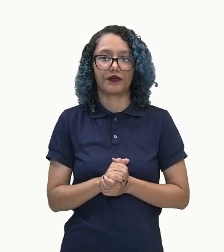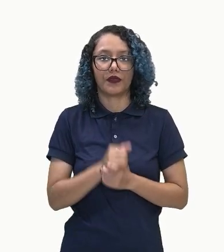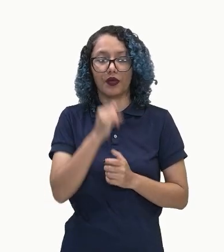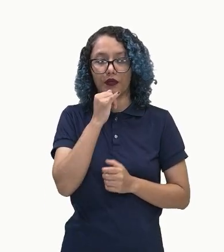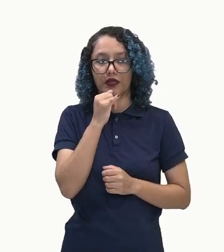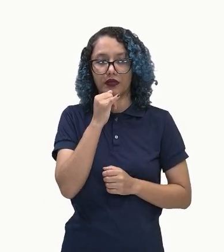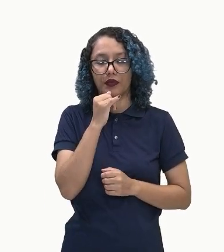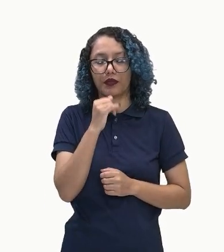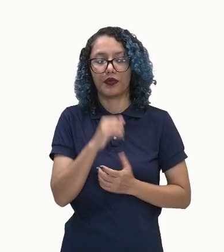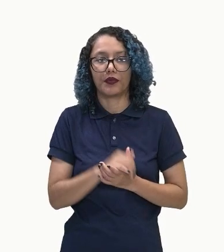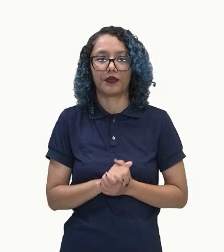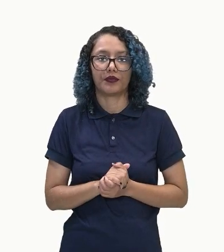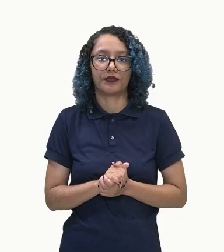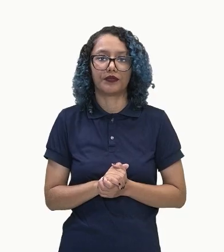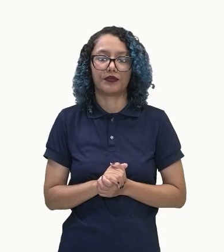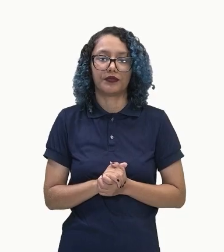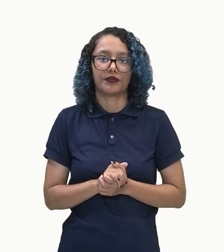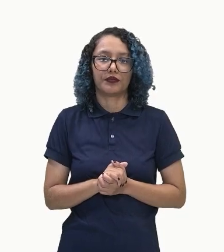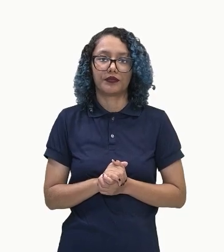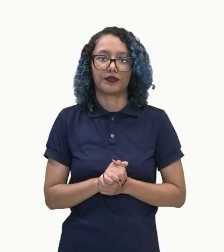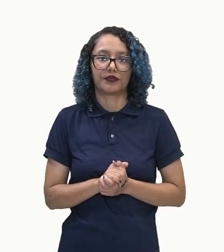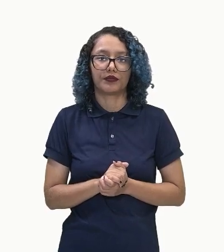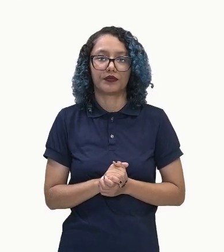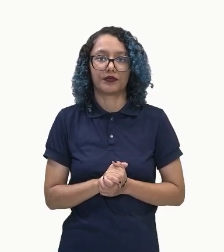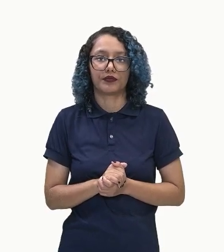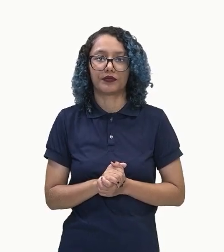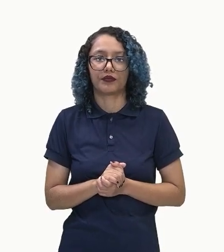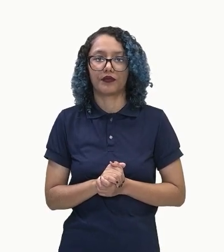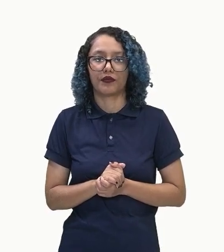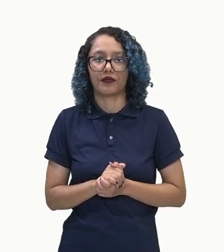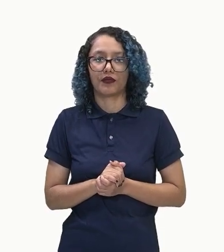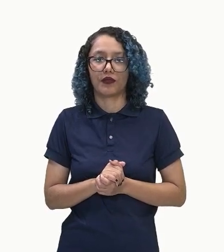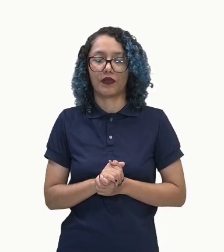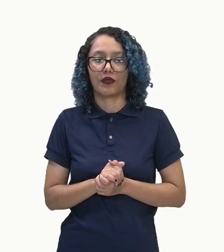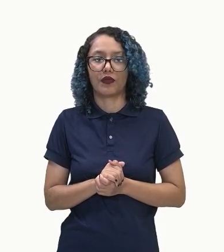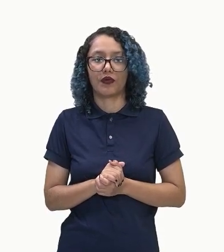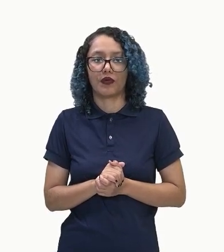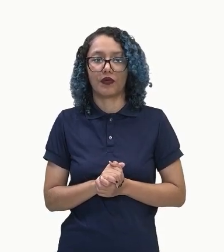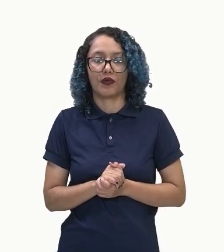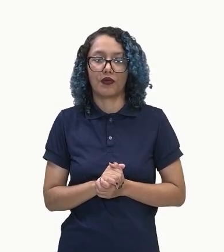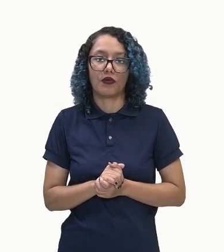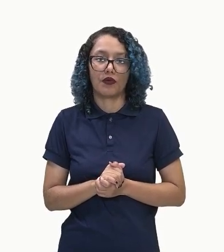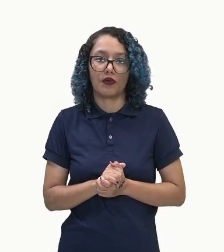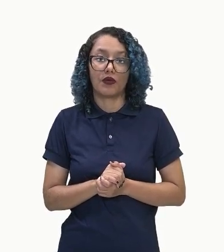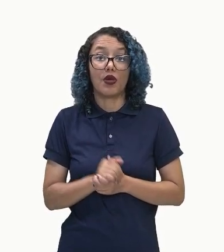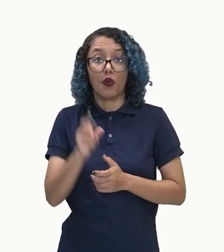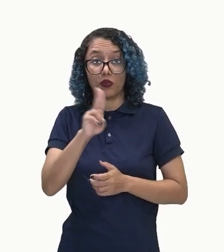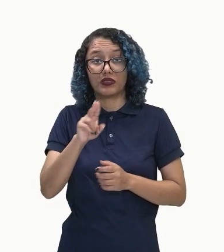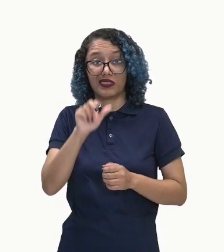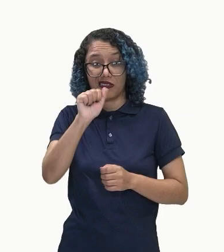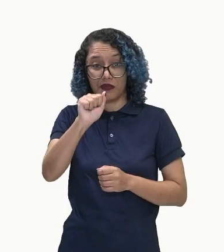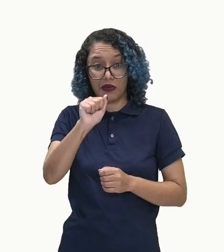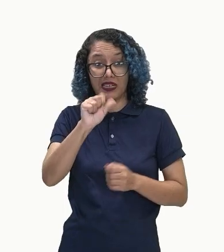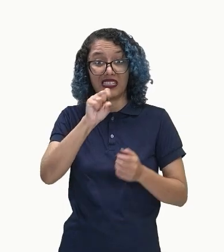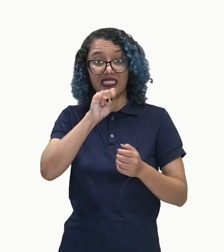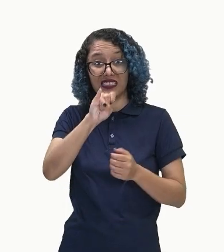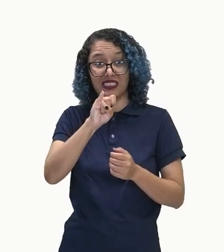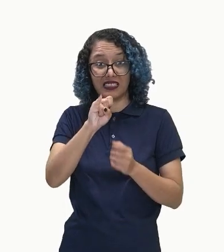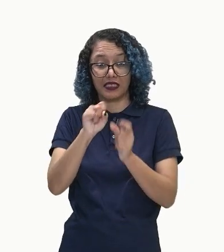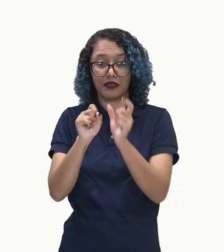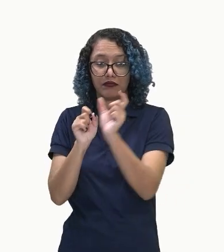car, eu vou utilizar sempre com consoante. Então, eu vou utilizar o a quando a palavra na